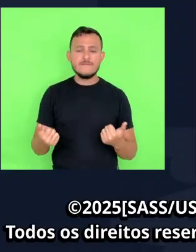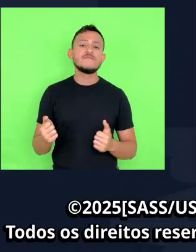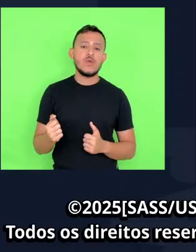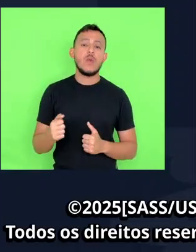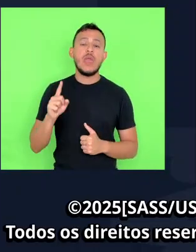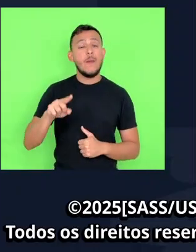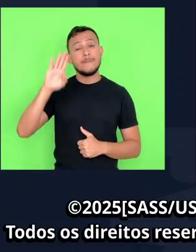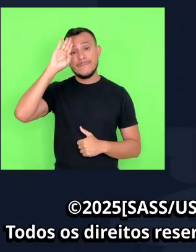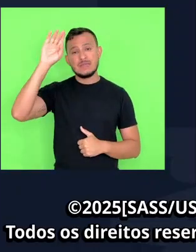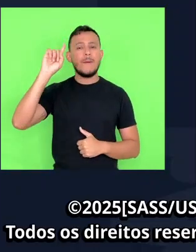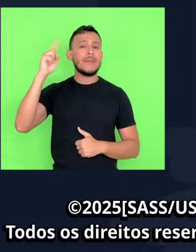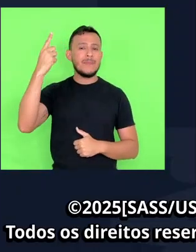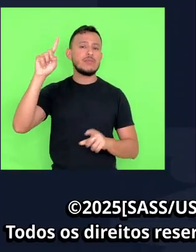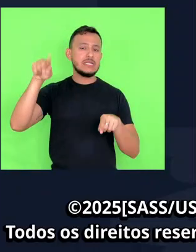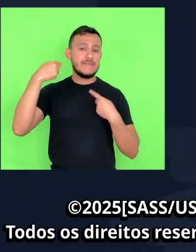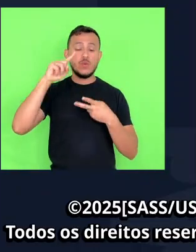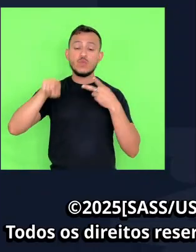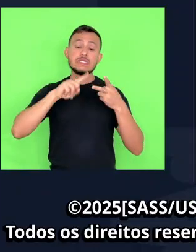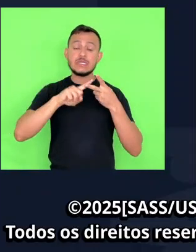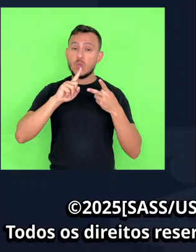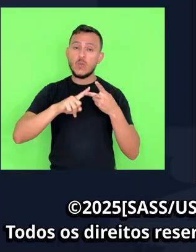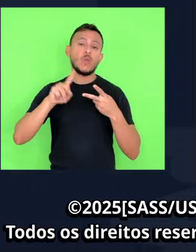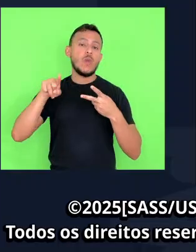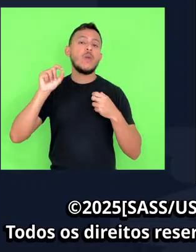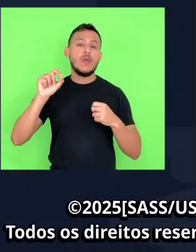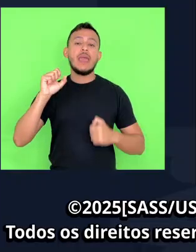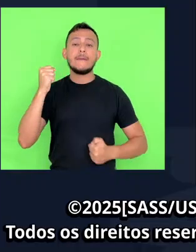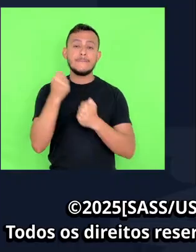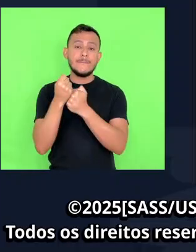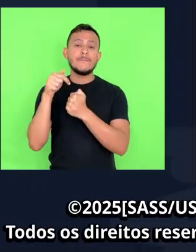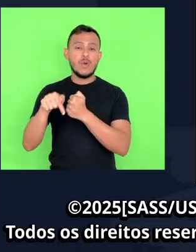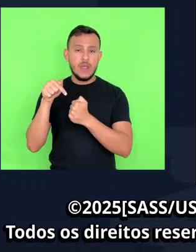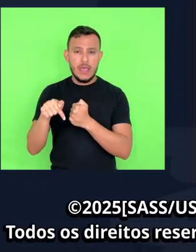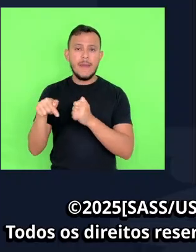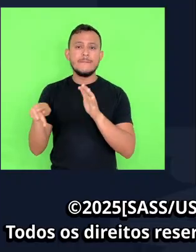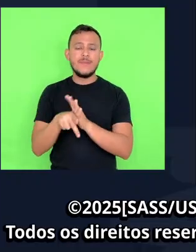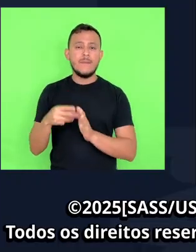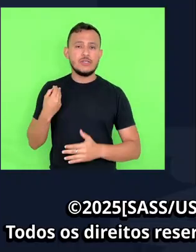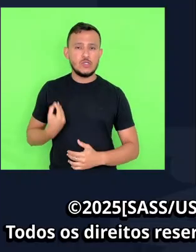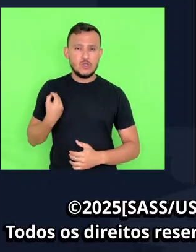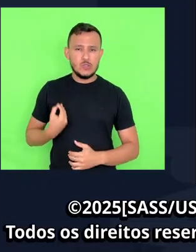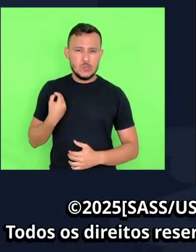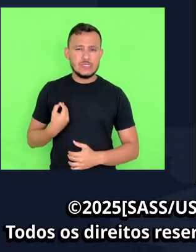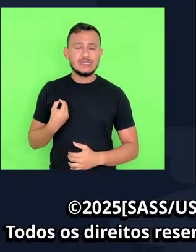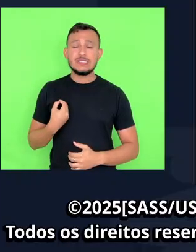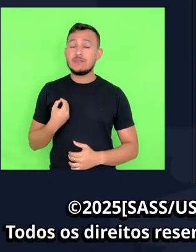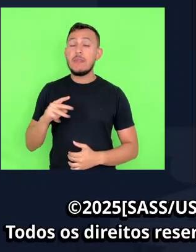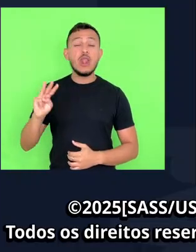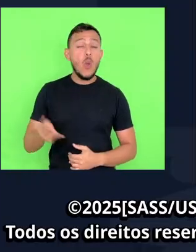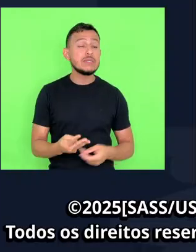o primeiro desafio. O segundo desafio é apoiar os meios de subsistência de